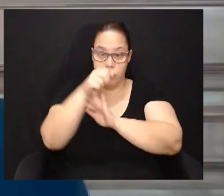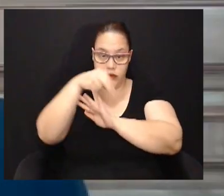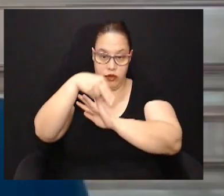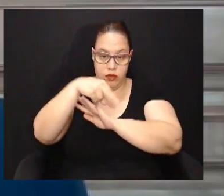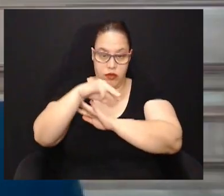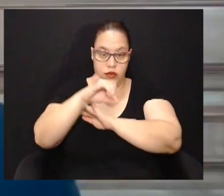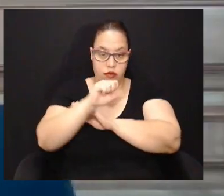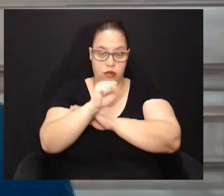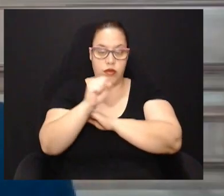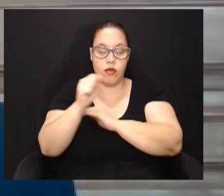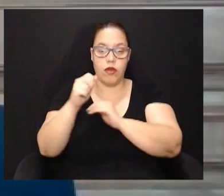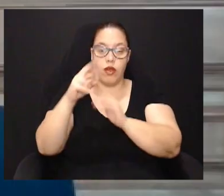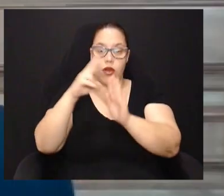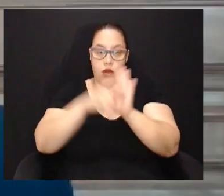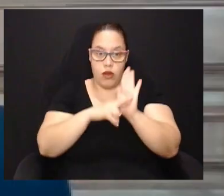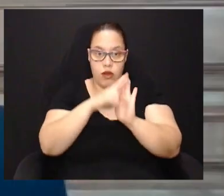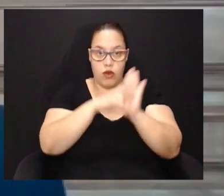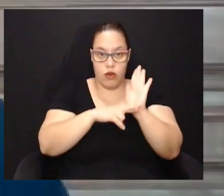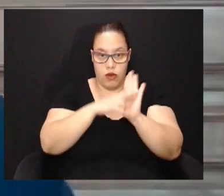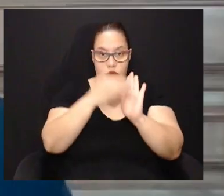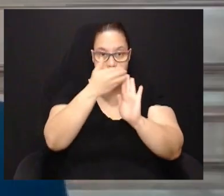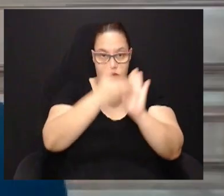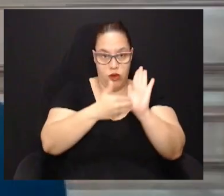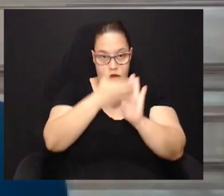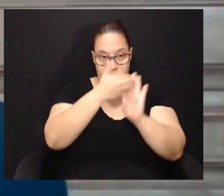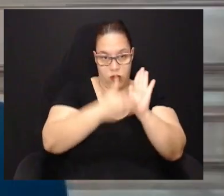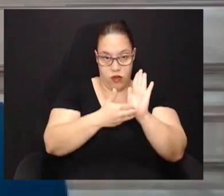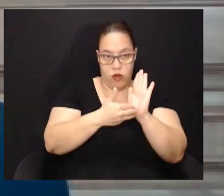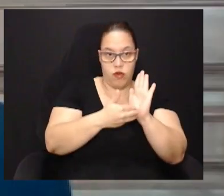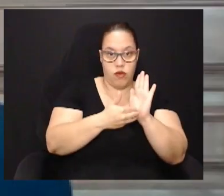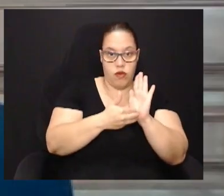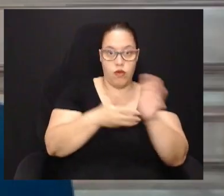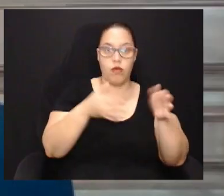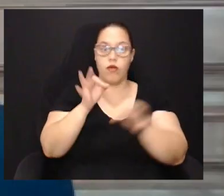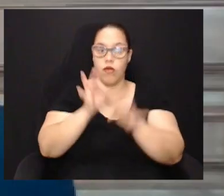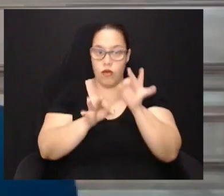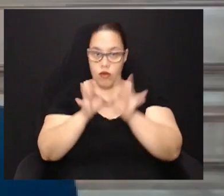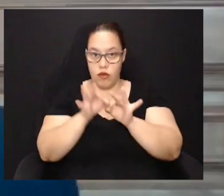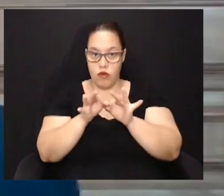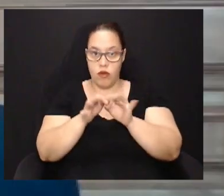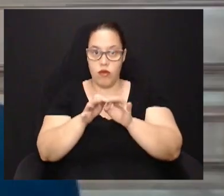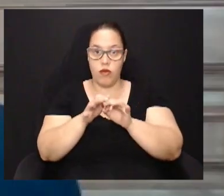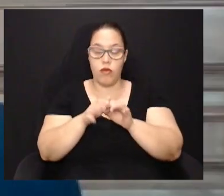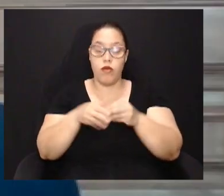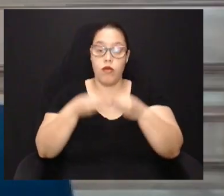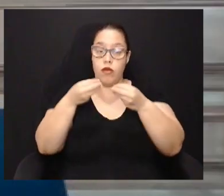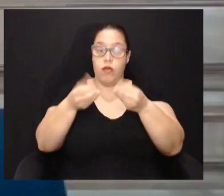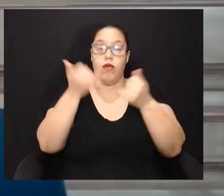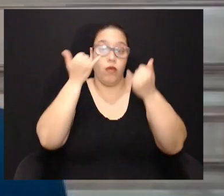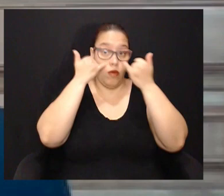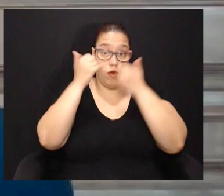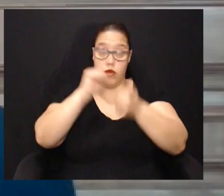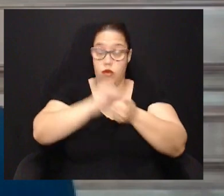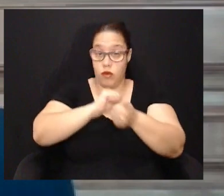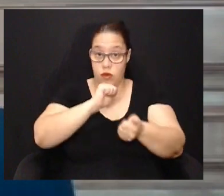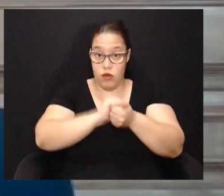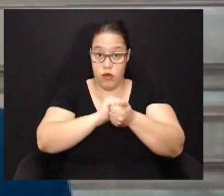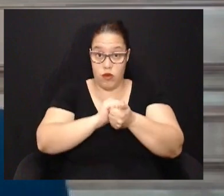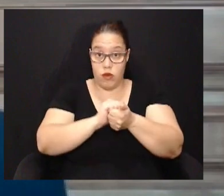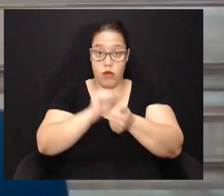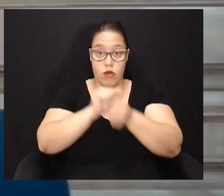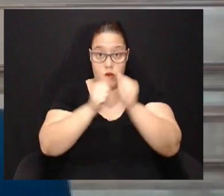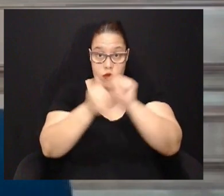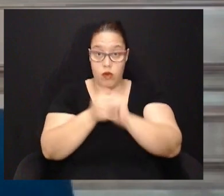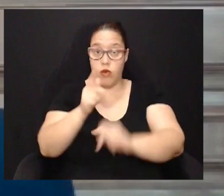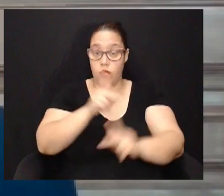sanitária brasileira estabelece uma série de regras para a rotulagem dos produtos cosméticos. E é justamente no intuito de fornecer informação qualificada